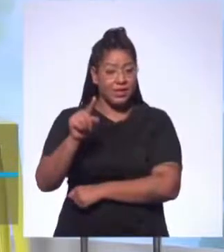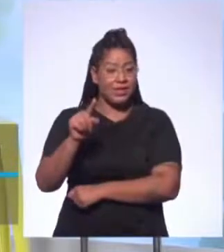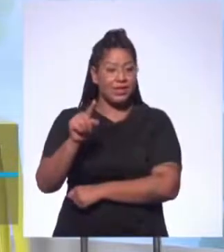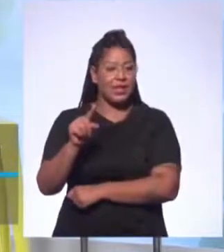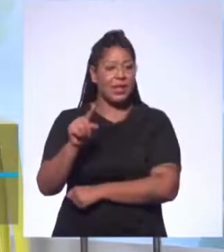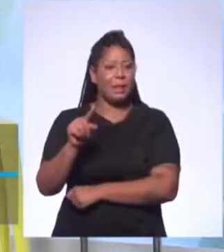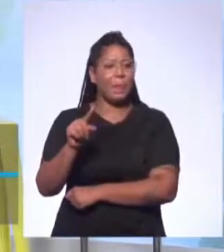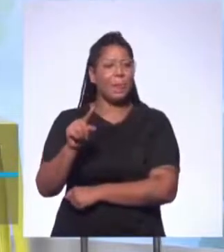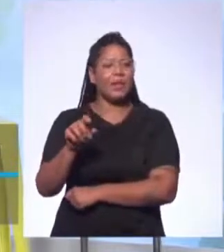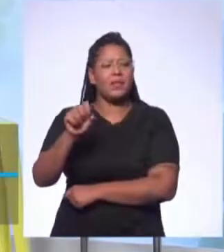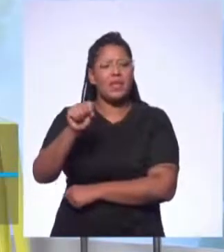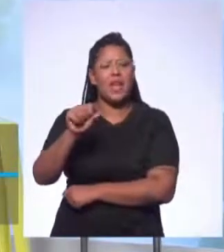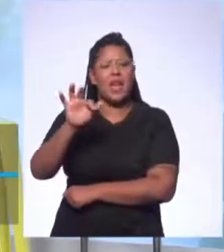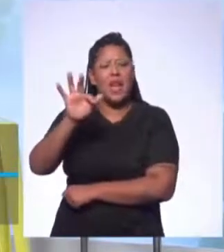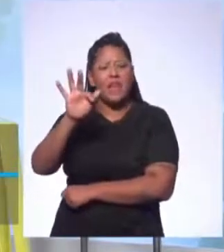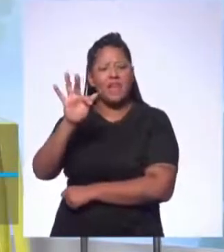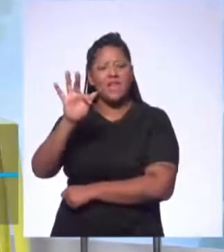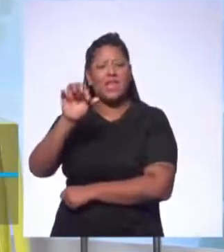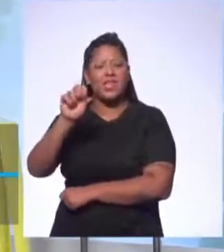CFCs, ok? Que são os